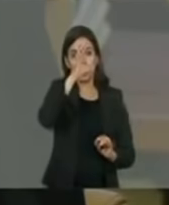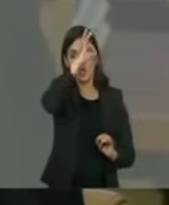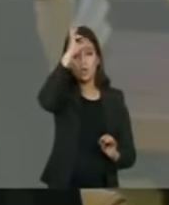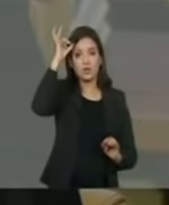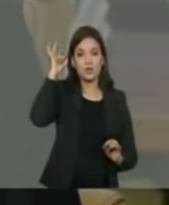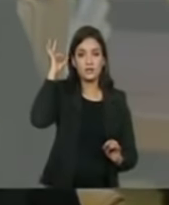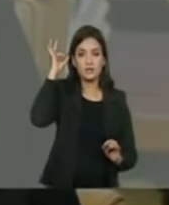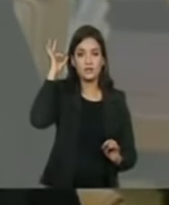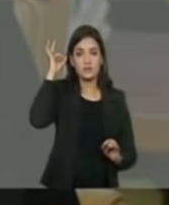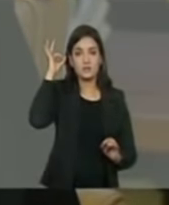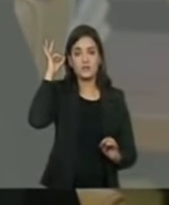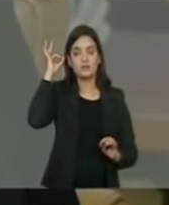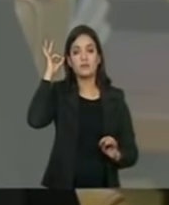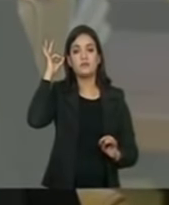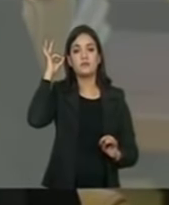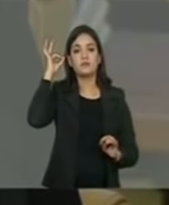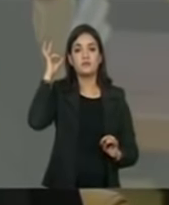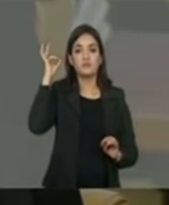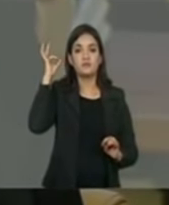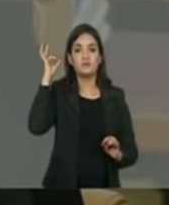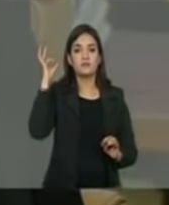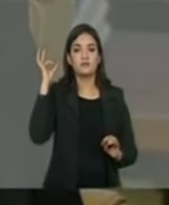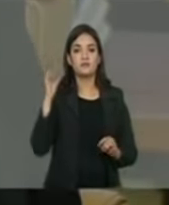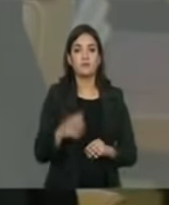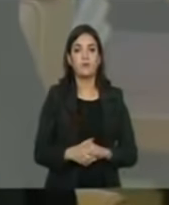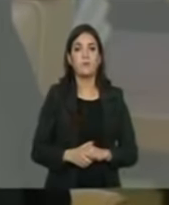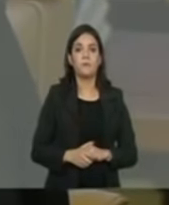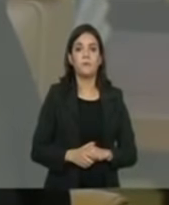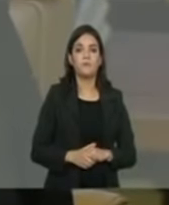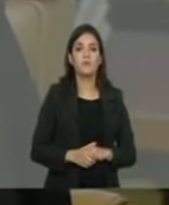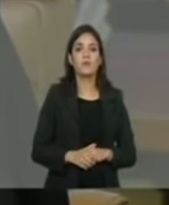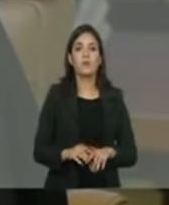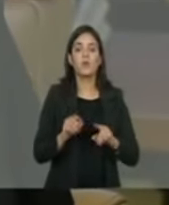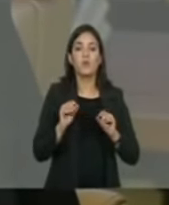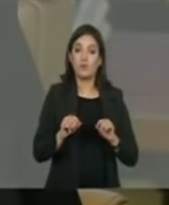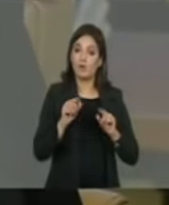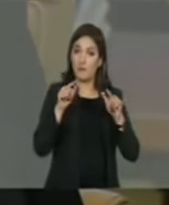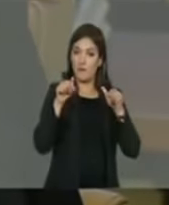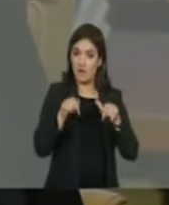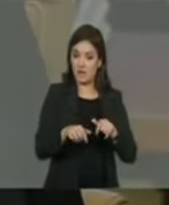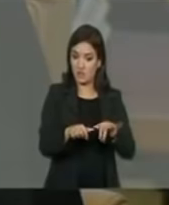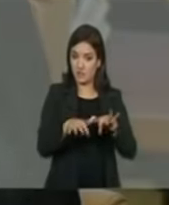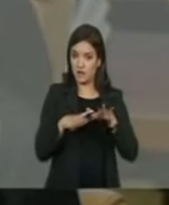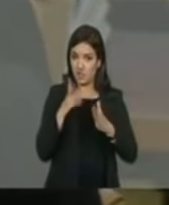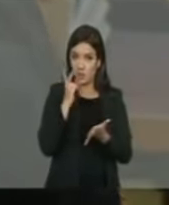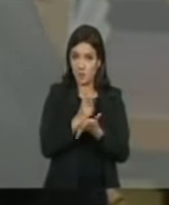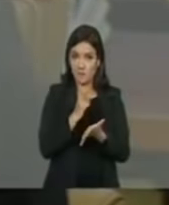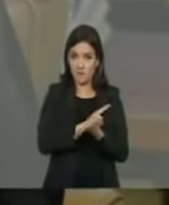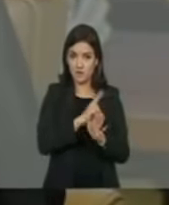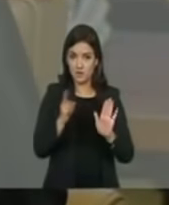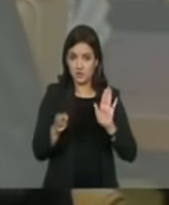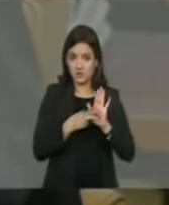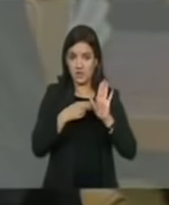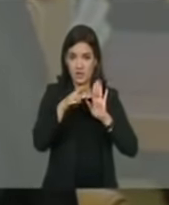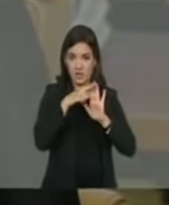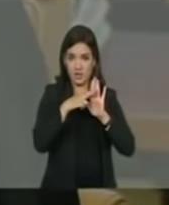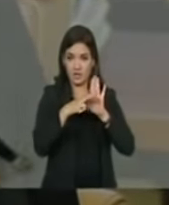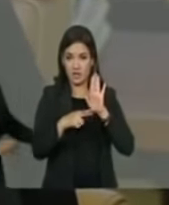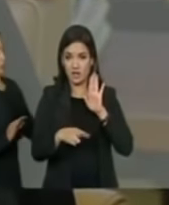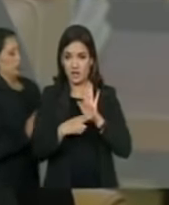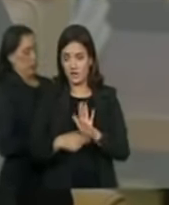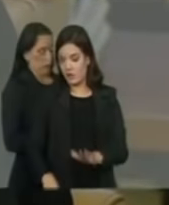possível ser fundamental reconheceu neste egrégio plenário que a regra inscrita no artigo